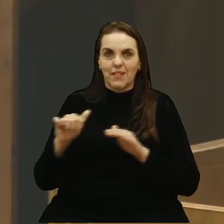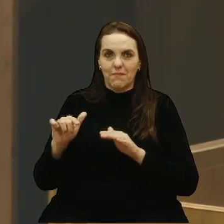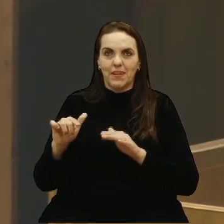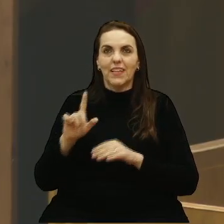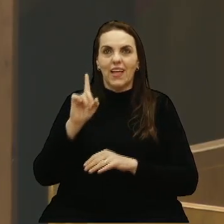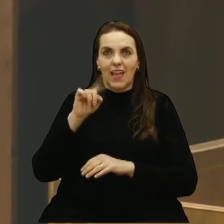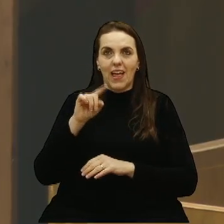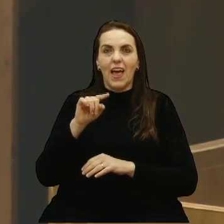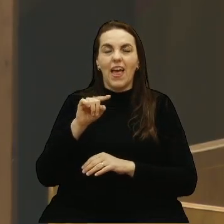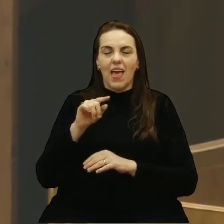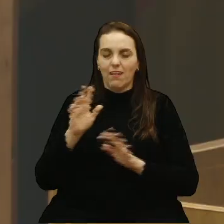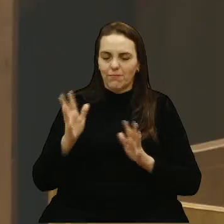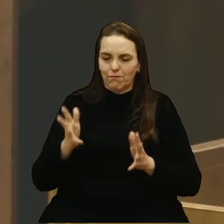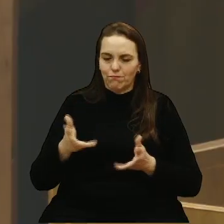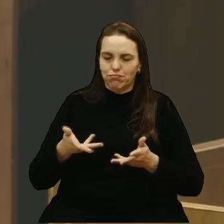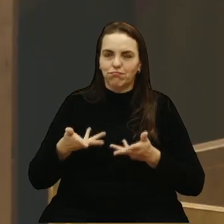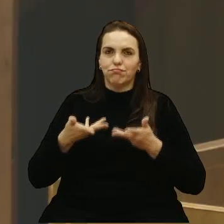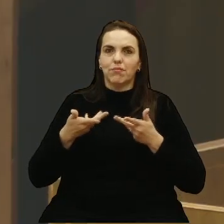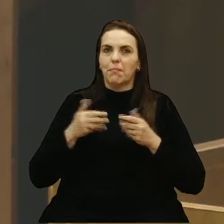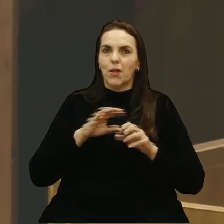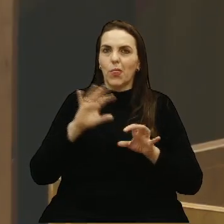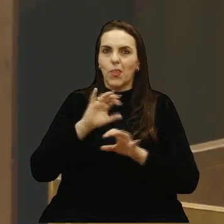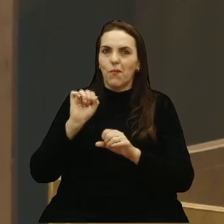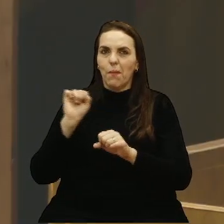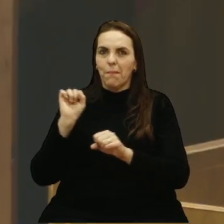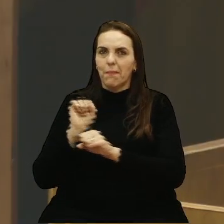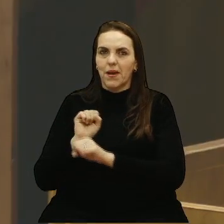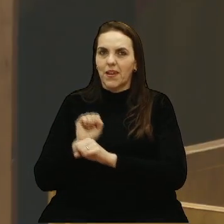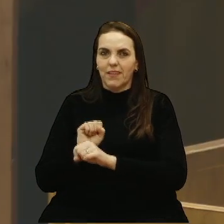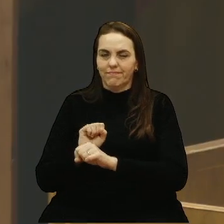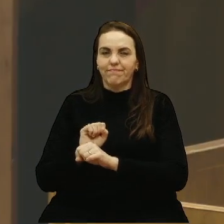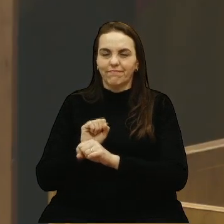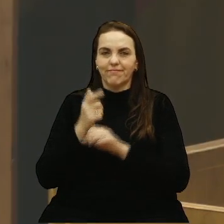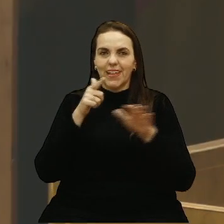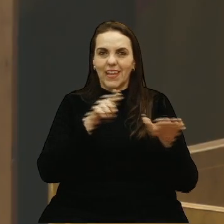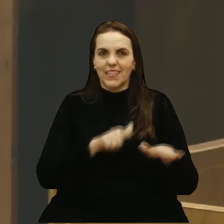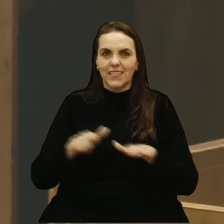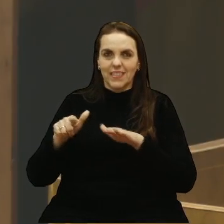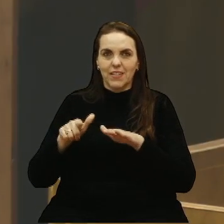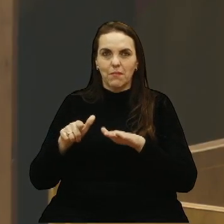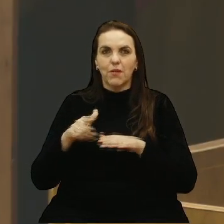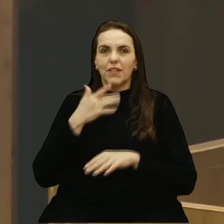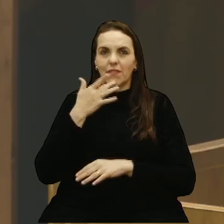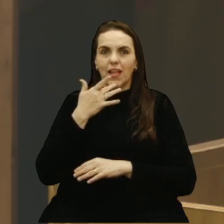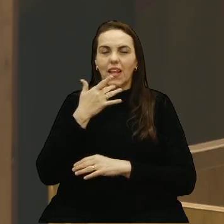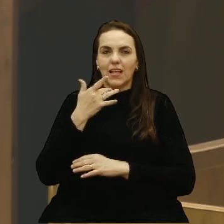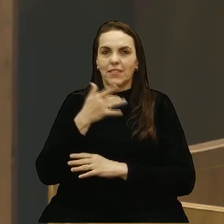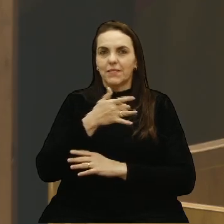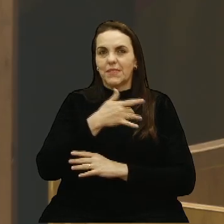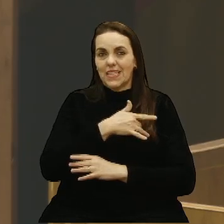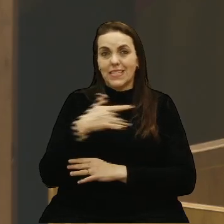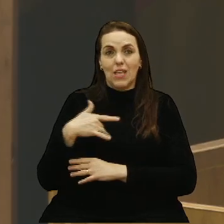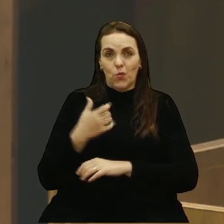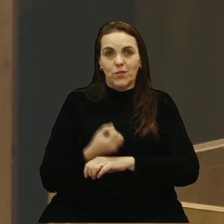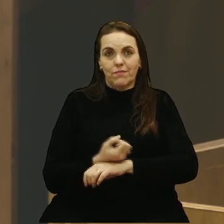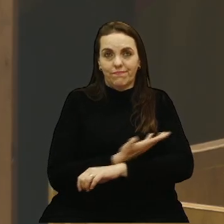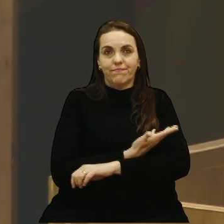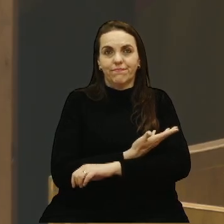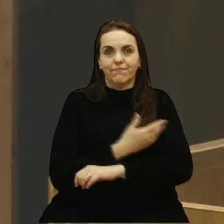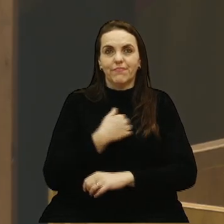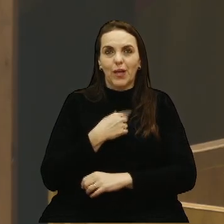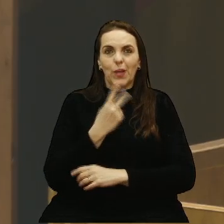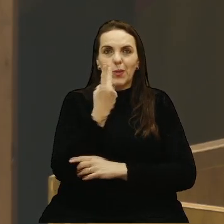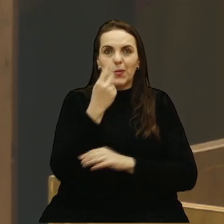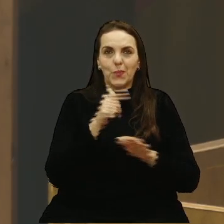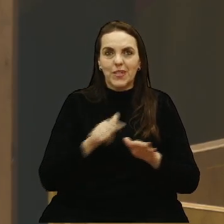sim o combustível para mim não parar. Foi falado essa semana sobre saúde emocional e eu, com essas 2